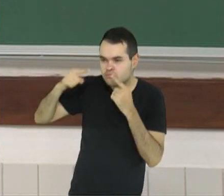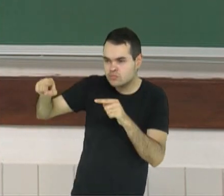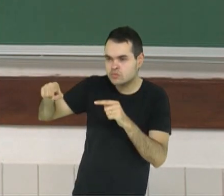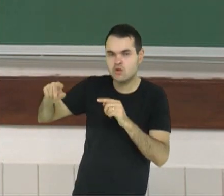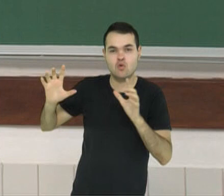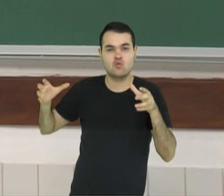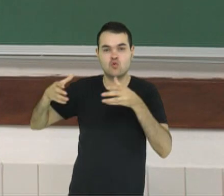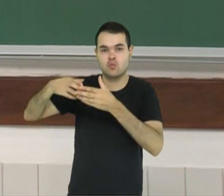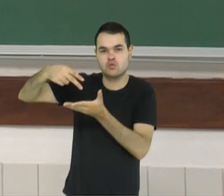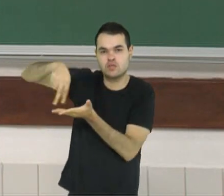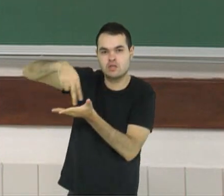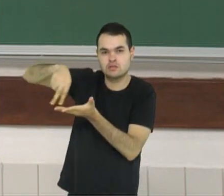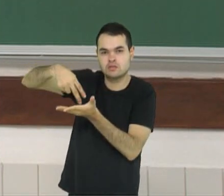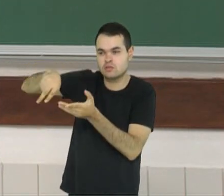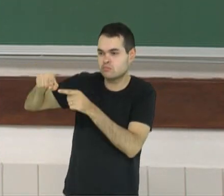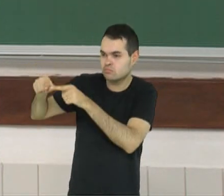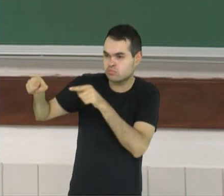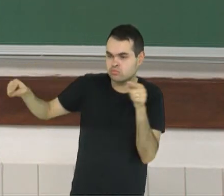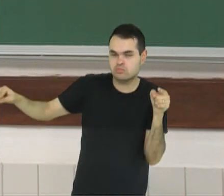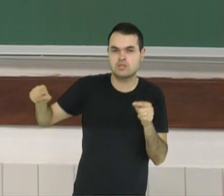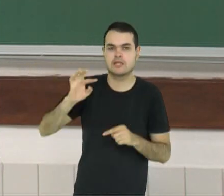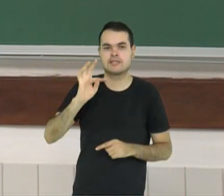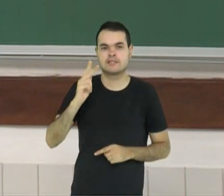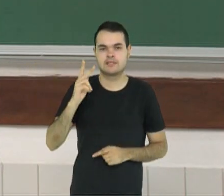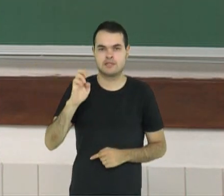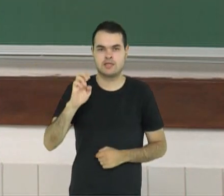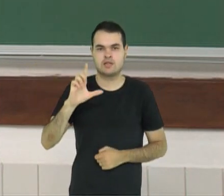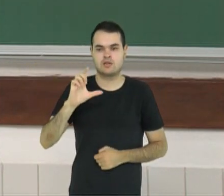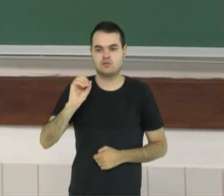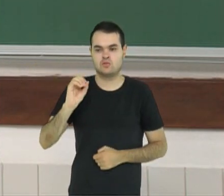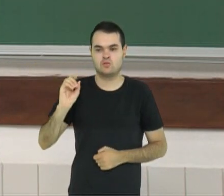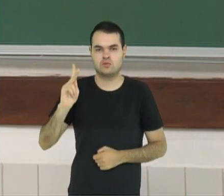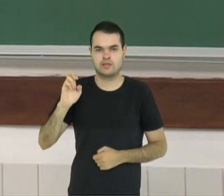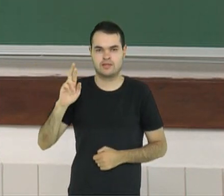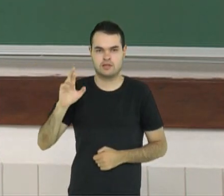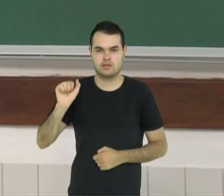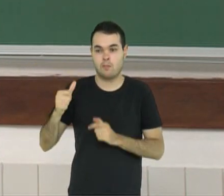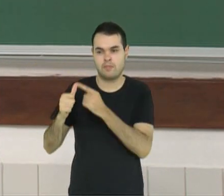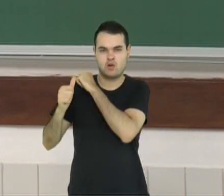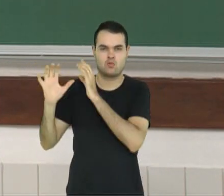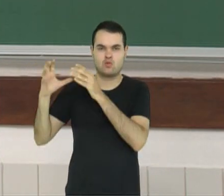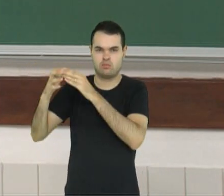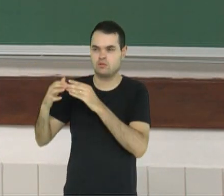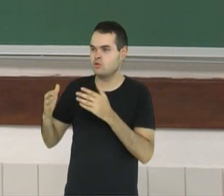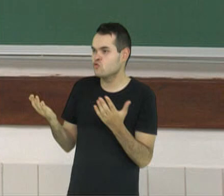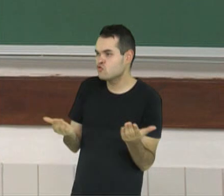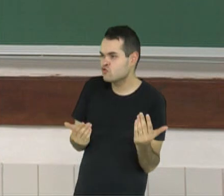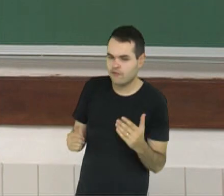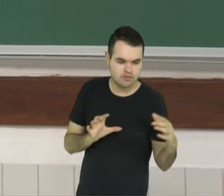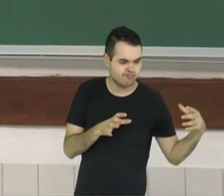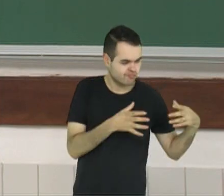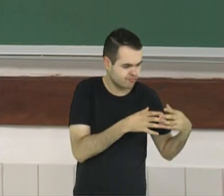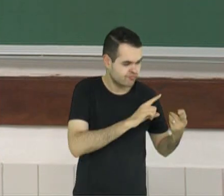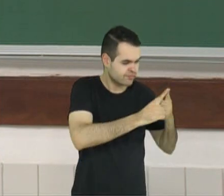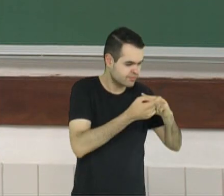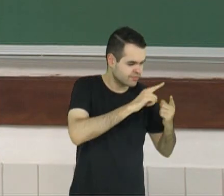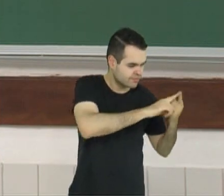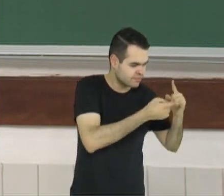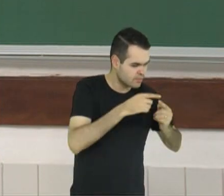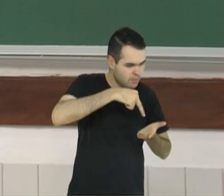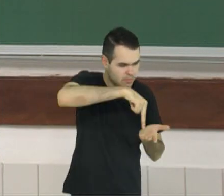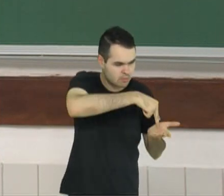todos juntos, e o Lookers foi o primeiro grupo profissional de dança. E daí o que acontece? Os jovens começaram a se reunir em grupos e começaram a fazer